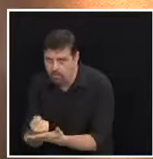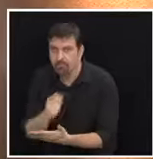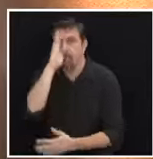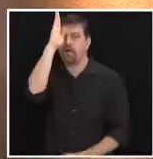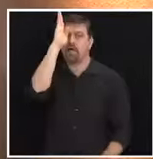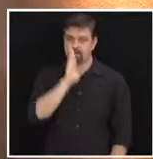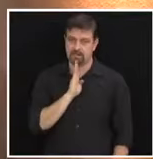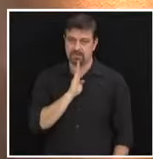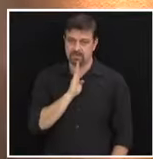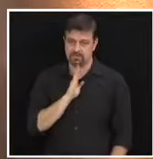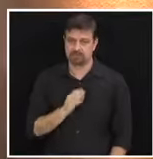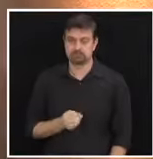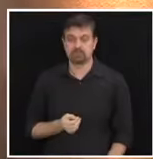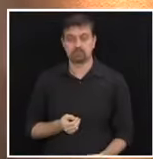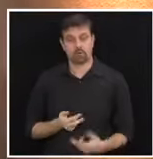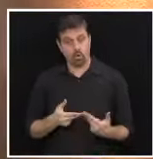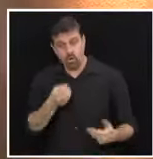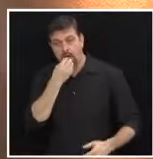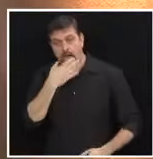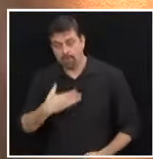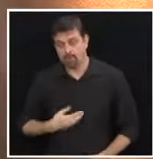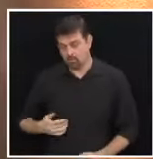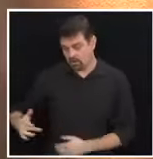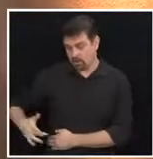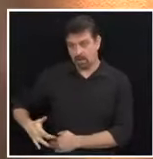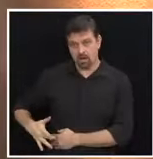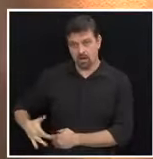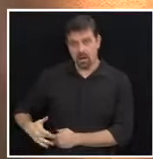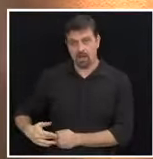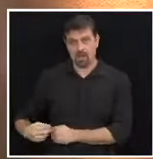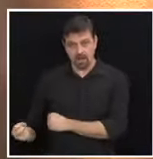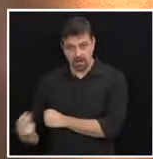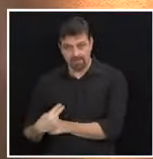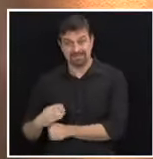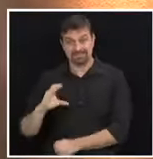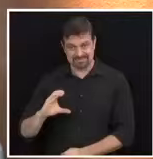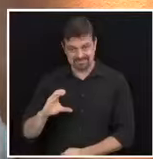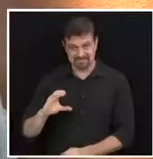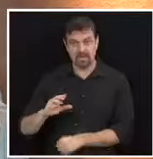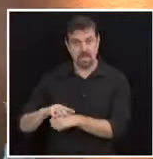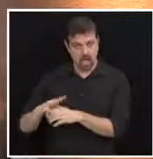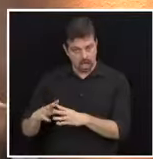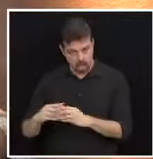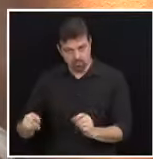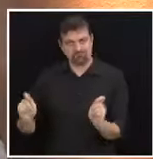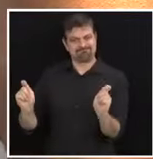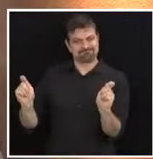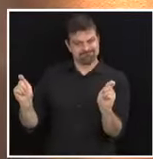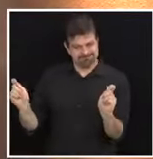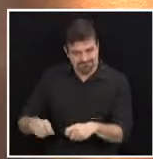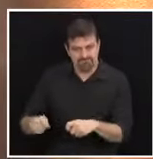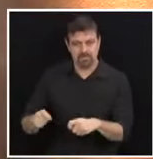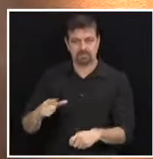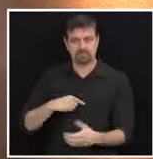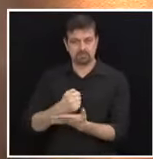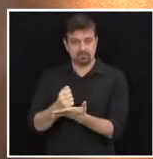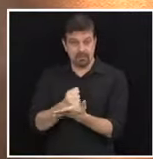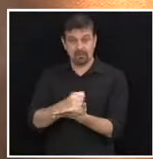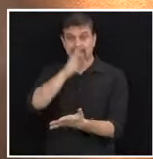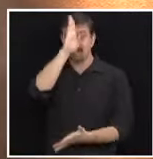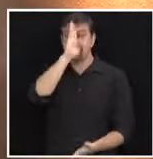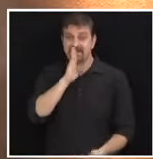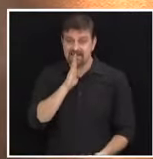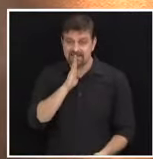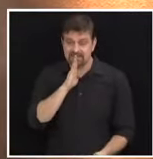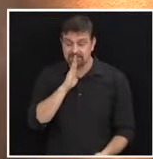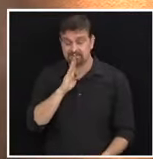Então a boa novidade é que para a hepatite C a chance de cura é muito grande. e tendo medicamento gratuitamente,